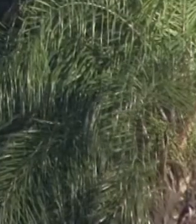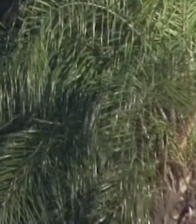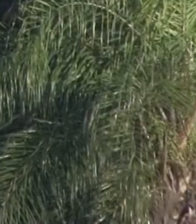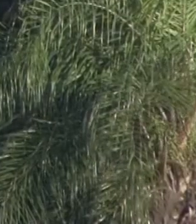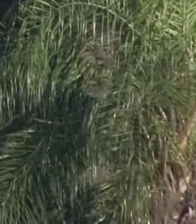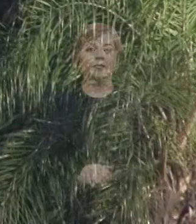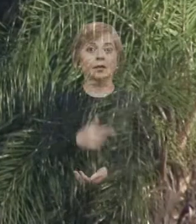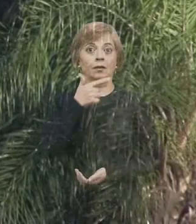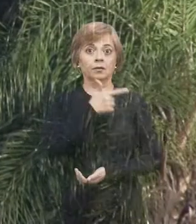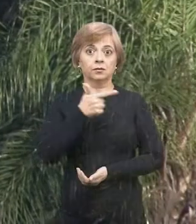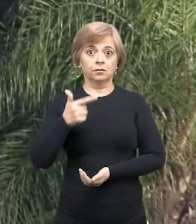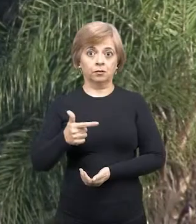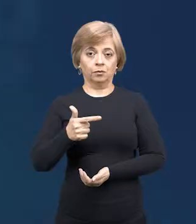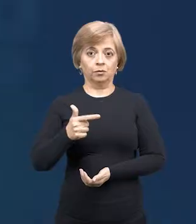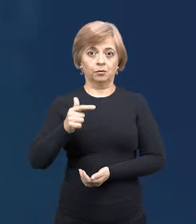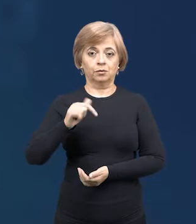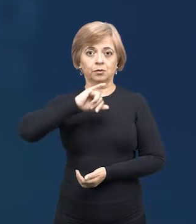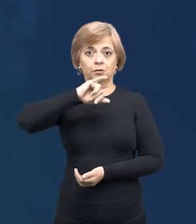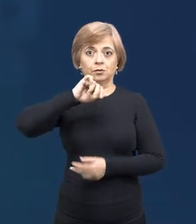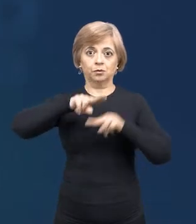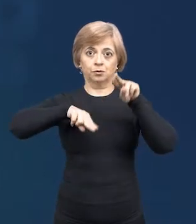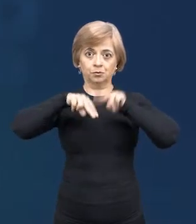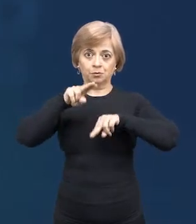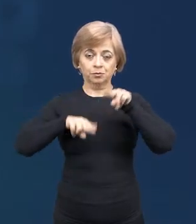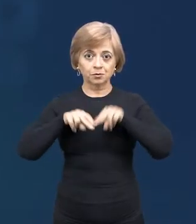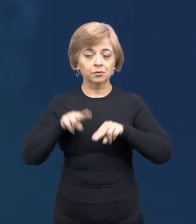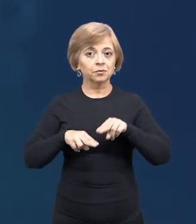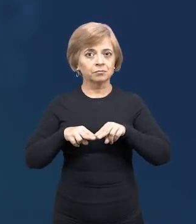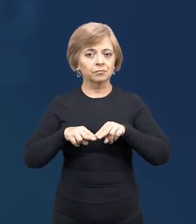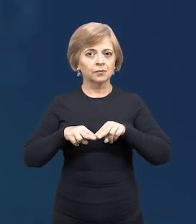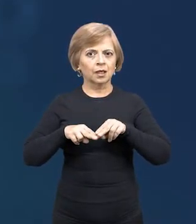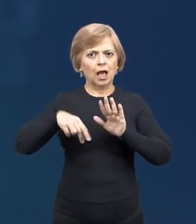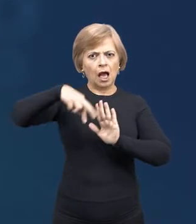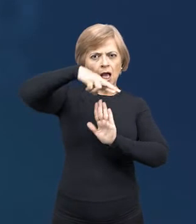Em 22 de junho, a Resolução Conjunta